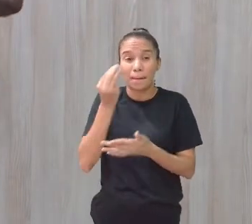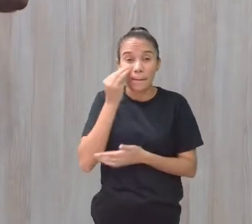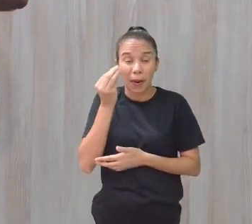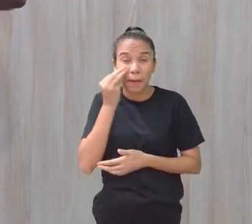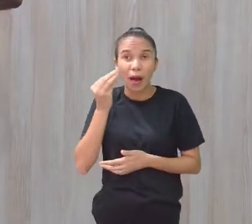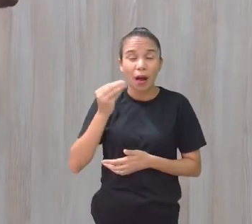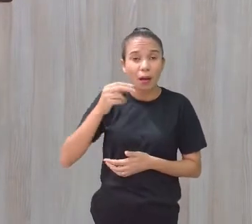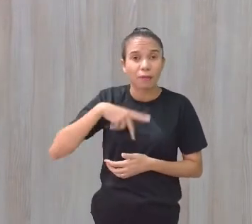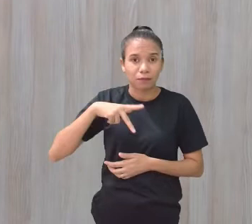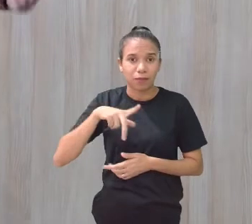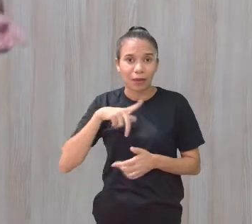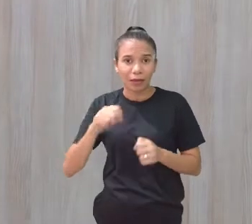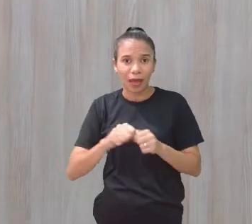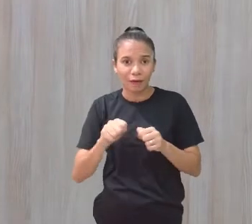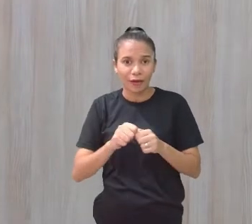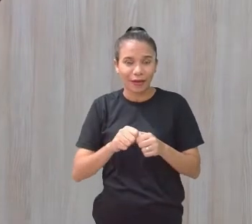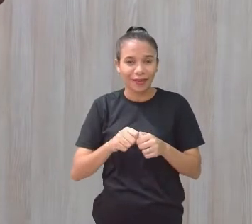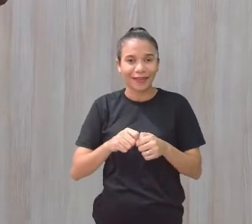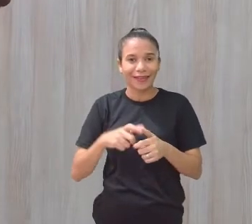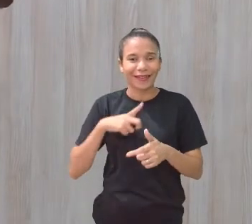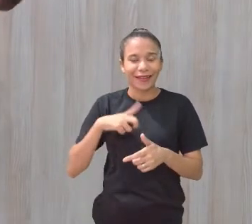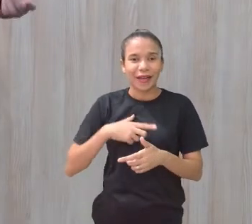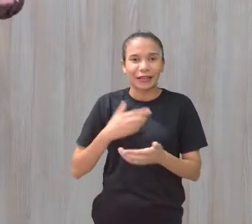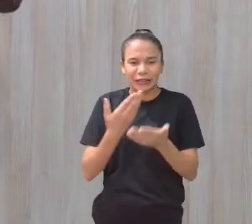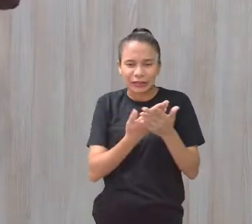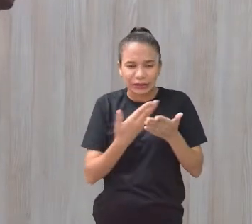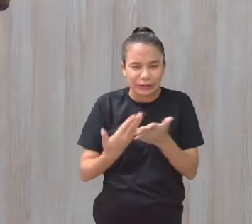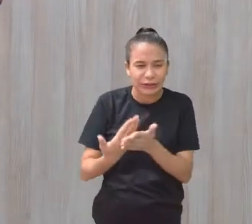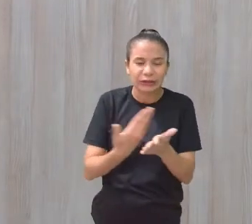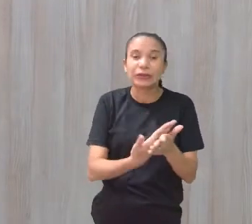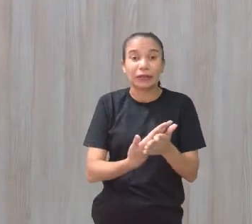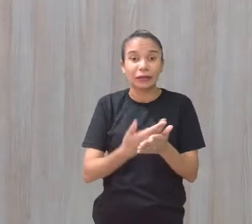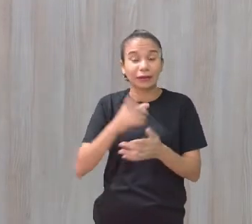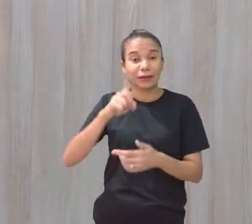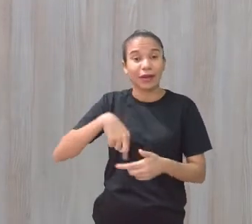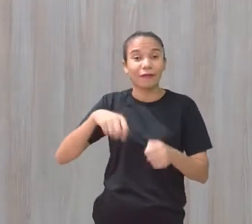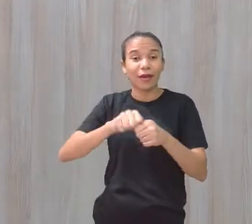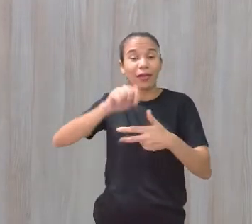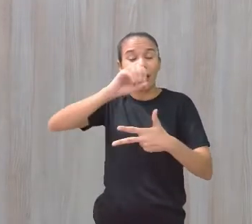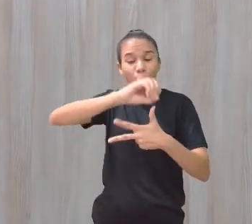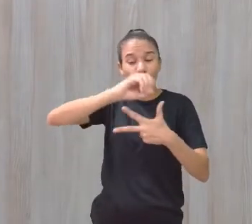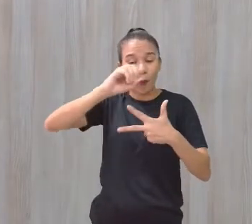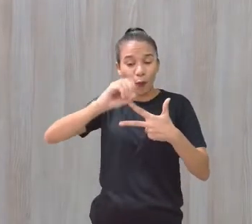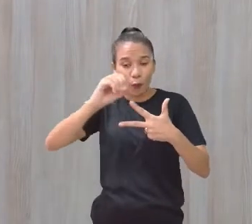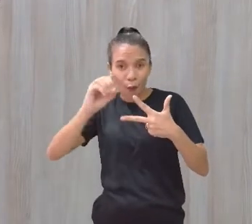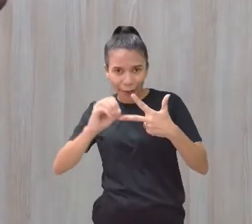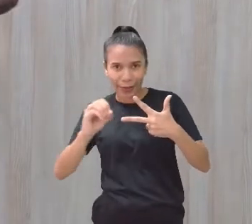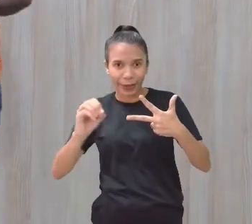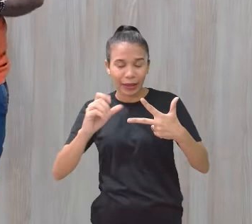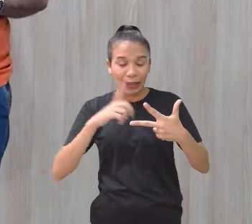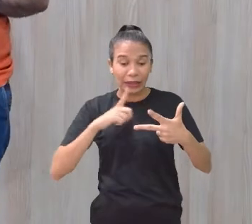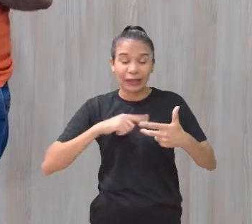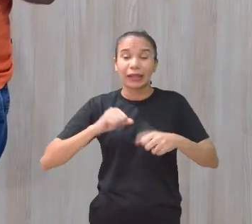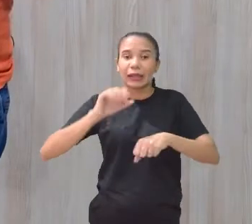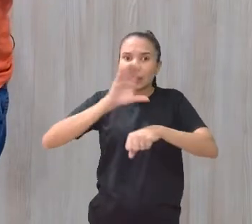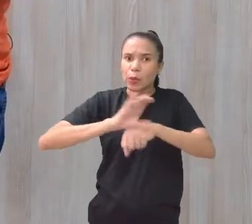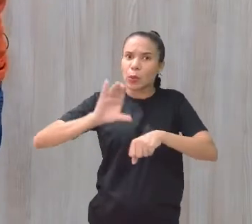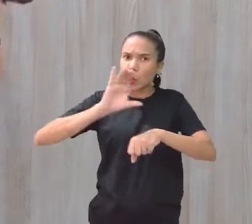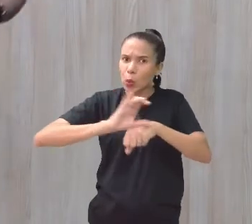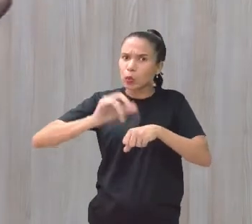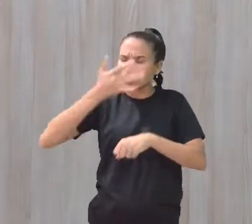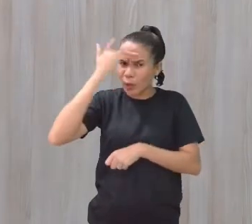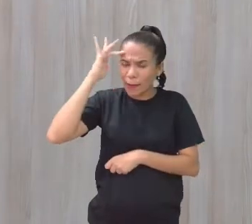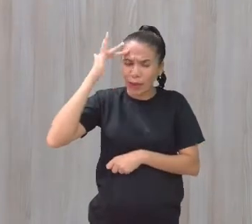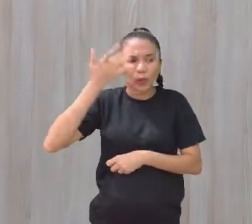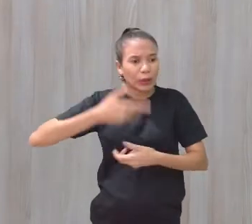entrar na universidade, para prestar um exame nacional do ensino médio, né, que é o Enem. Existem alguns cursos, né, preparatórios que